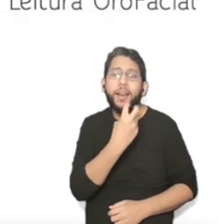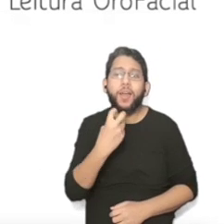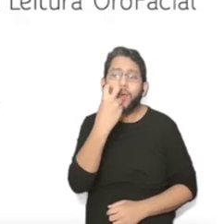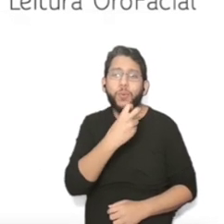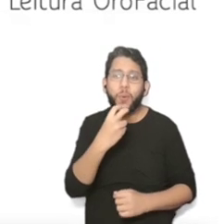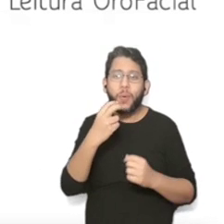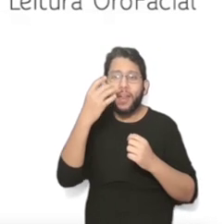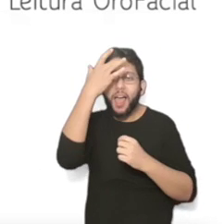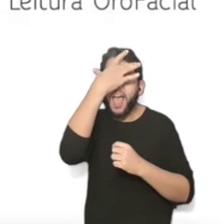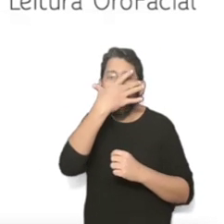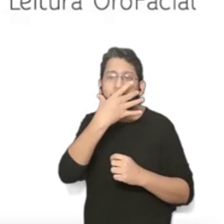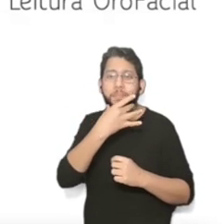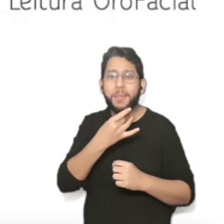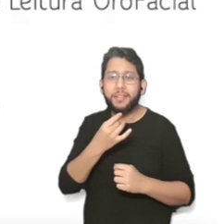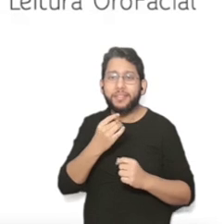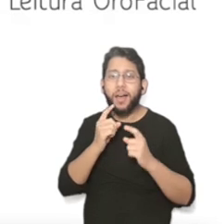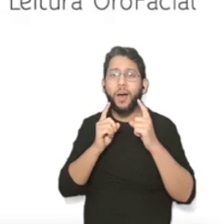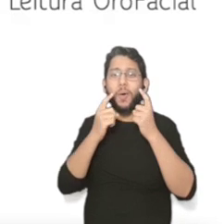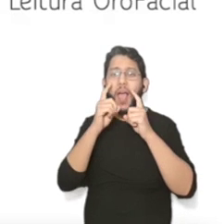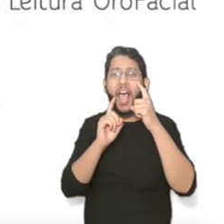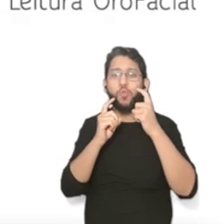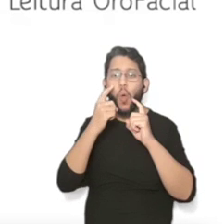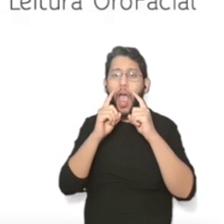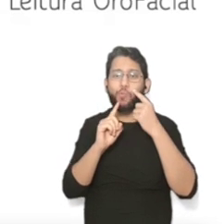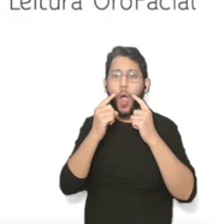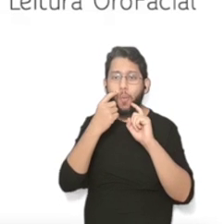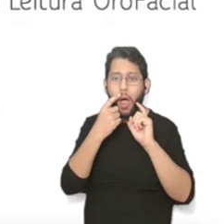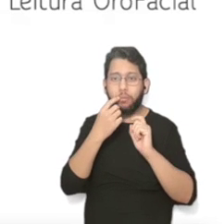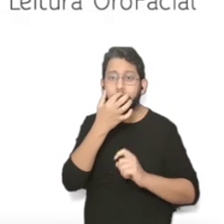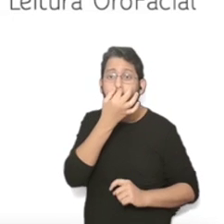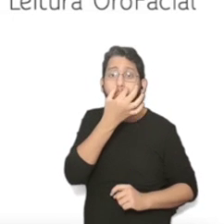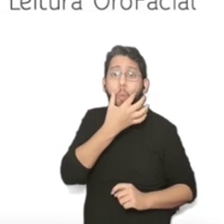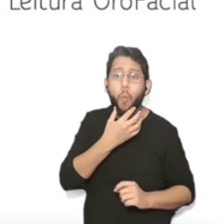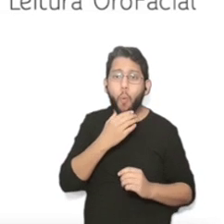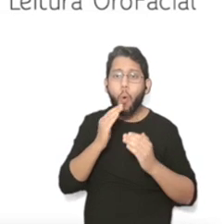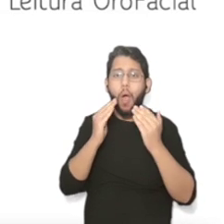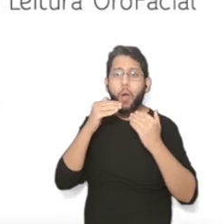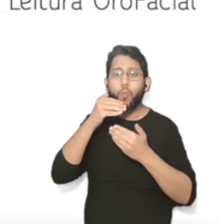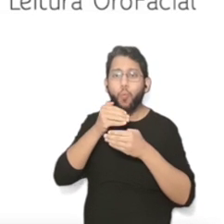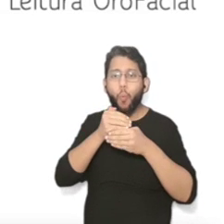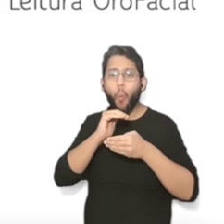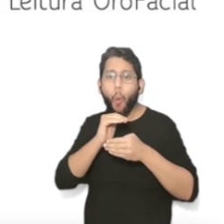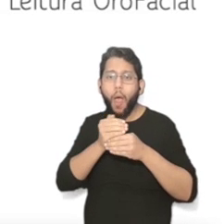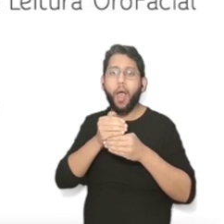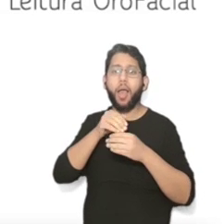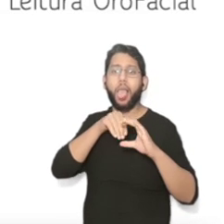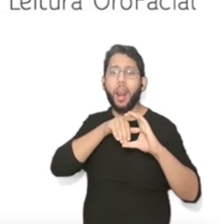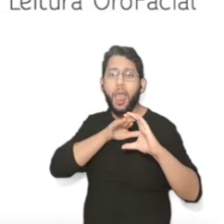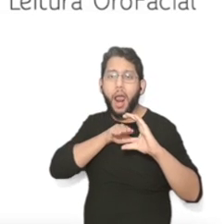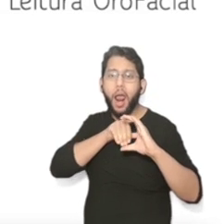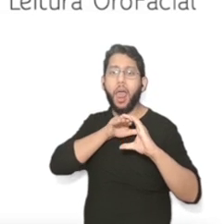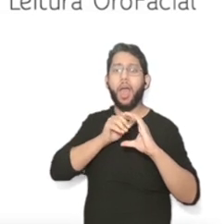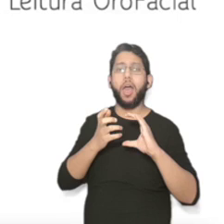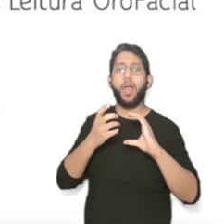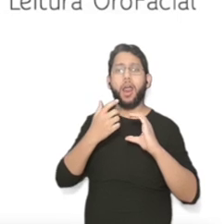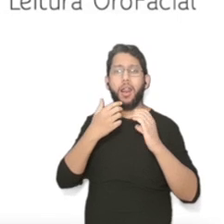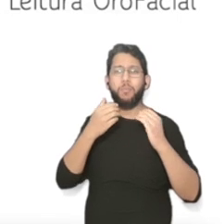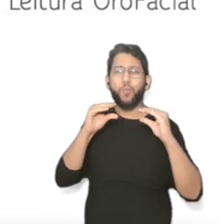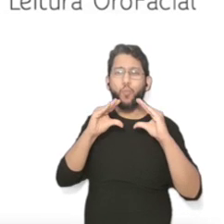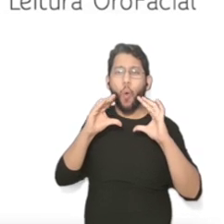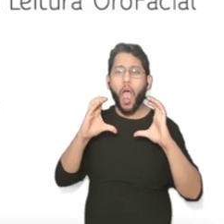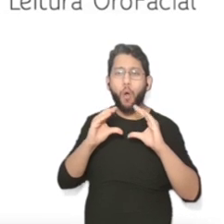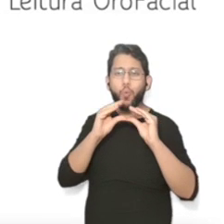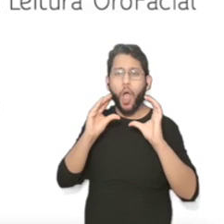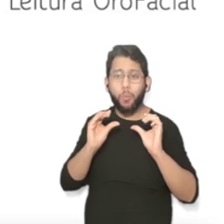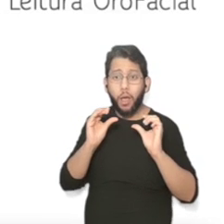a LOF significa a leitura dessa articulação dos lábios, da boca, da língua, né? E